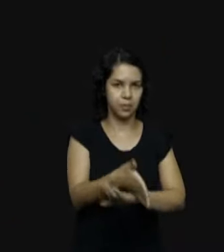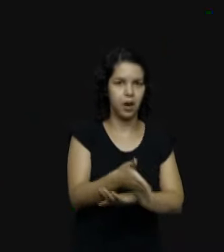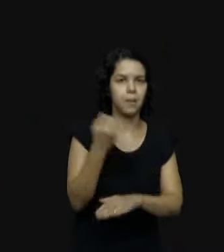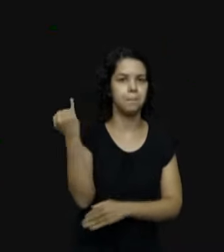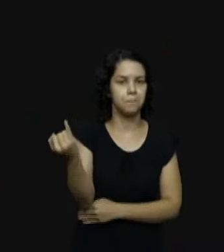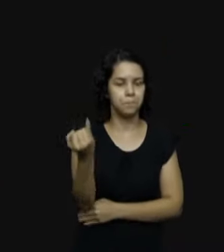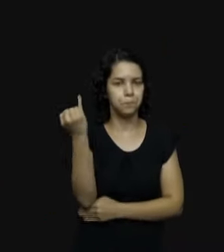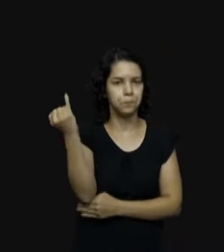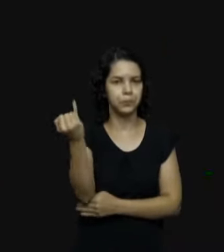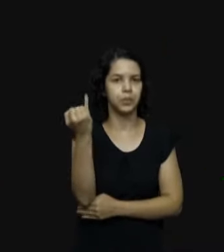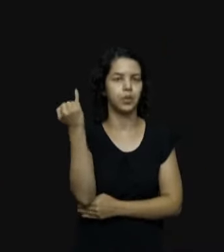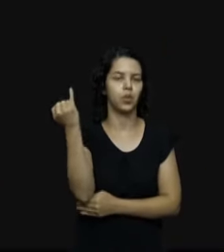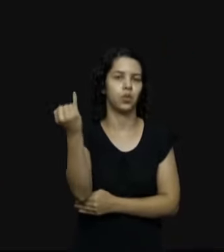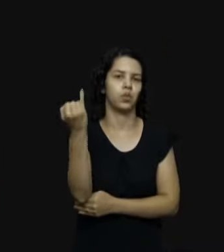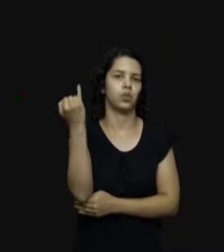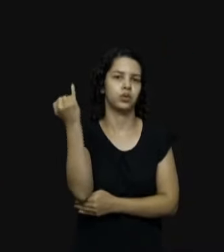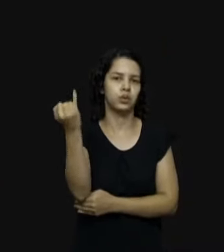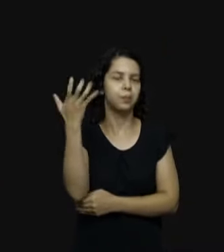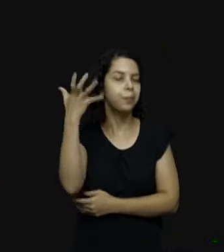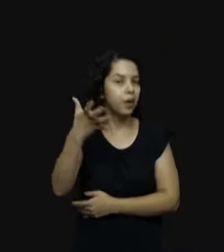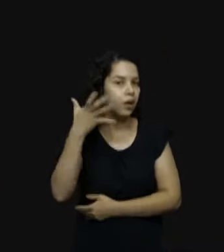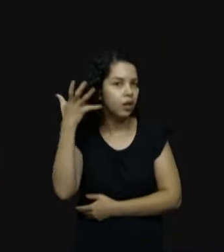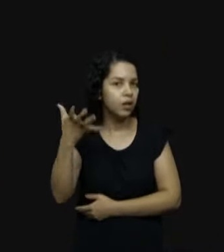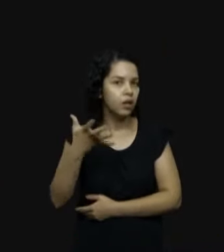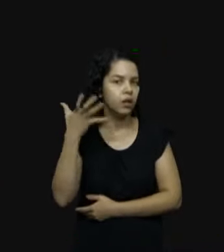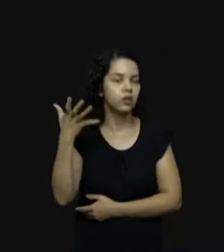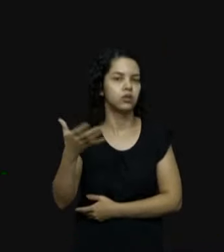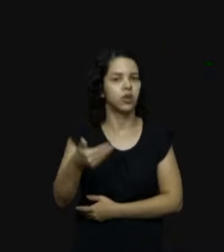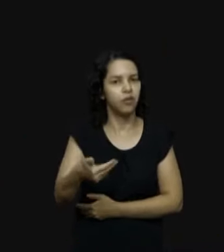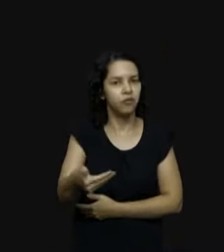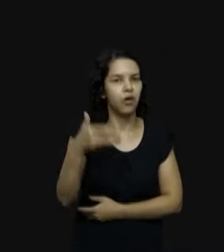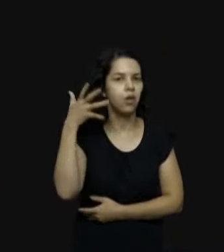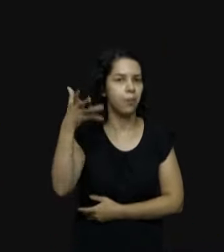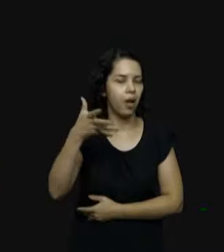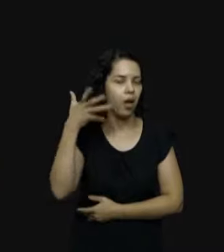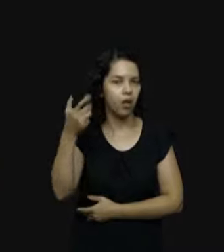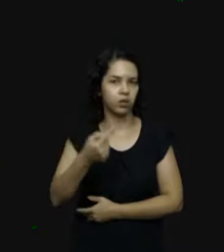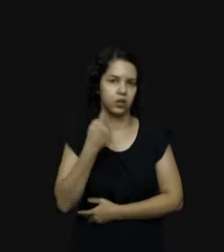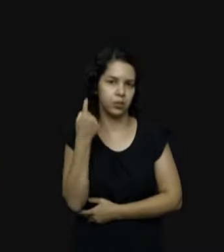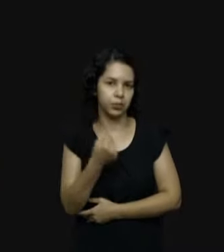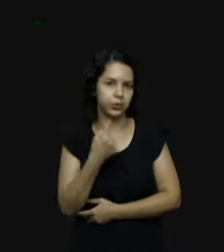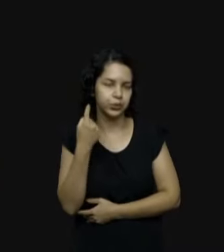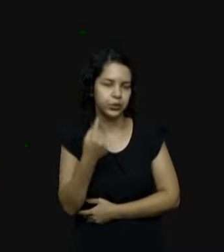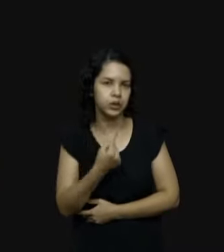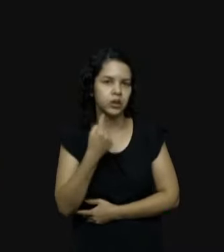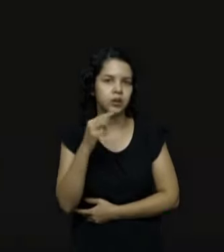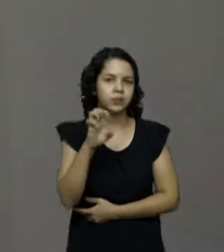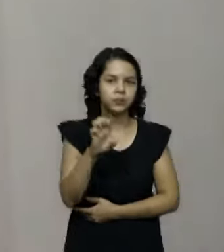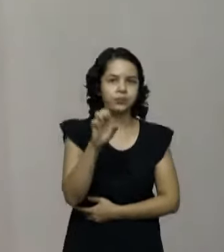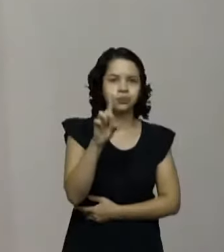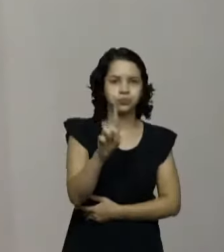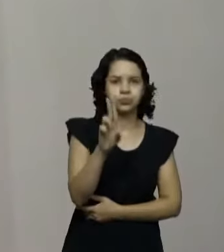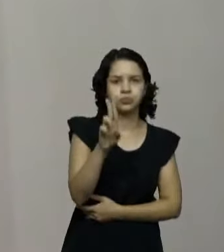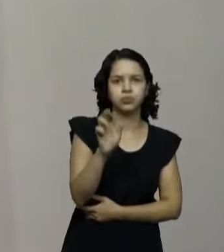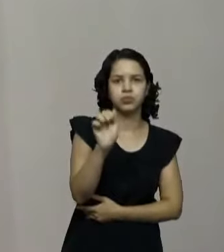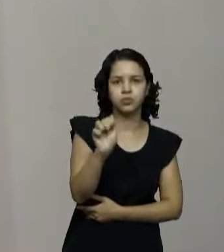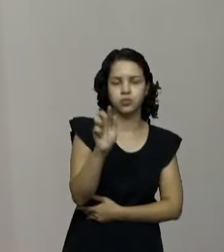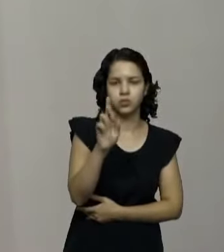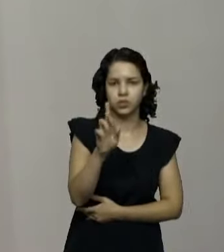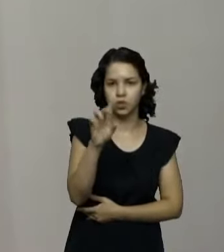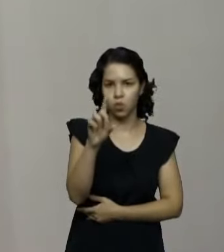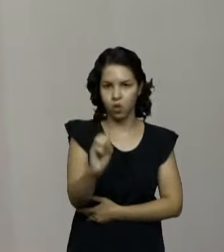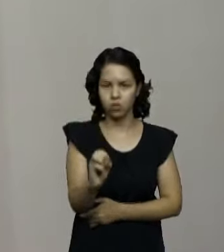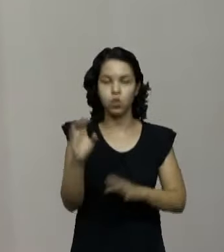importante palestra. Haverá uma palestra do deputado Eduardo Bolsonaro